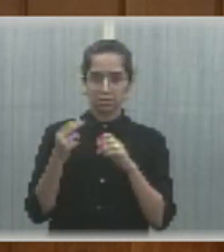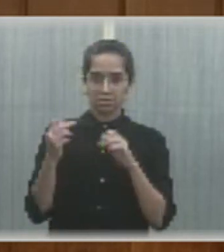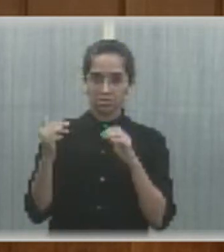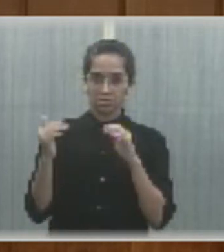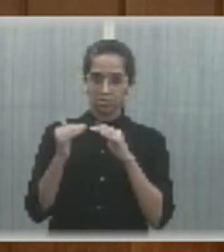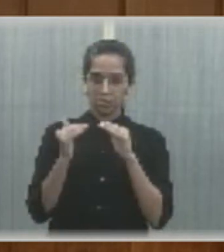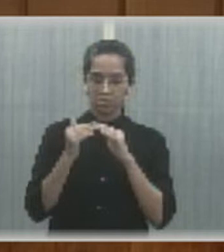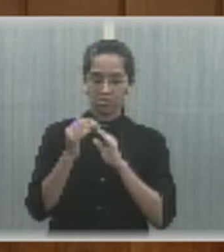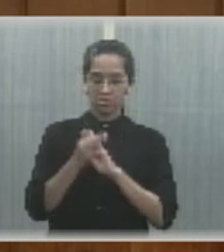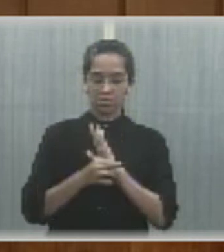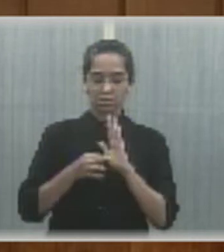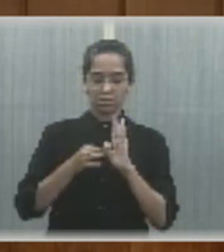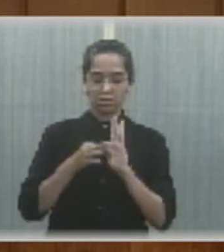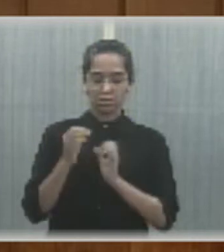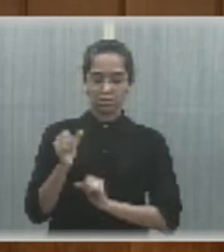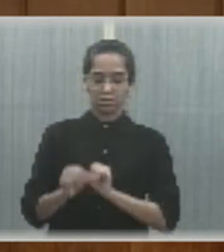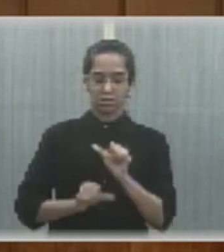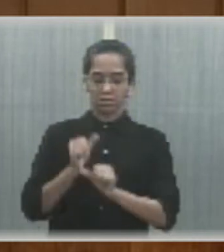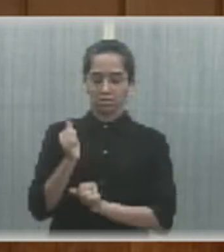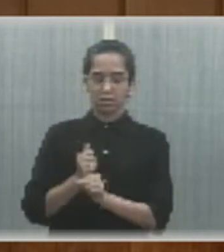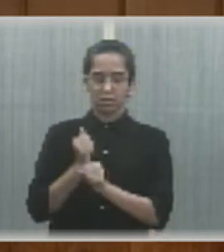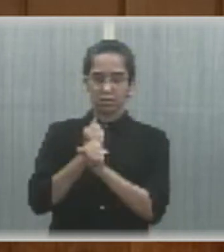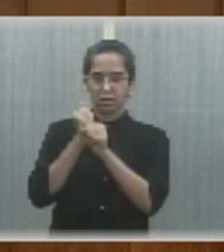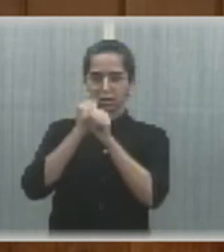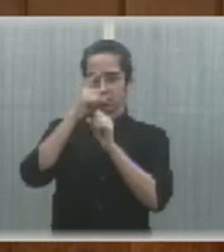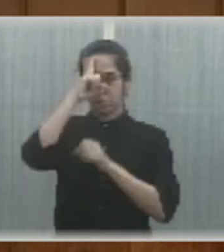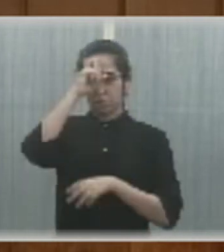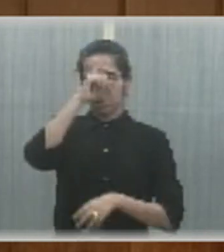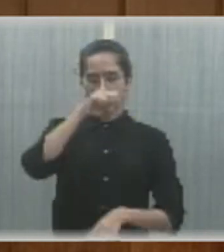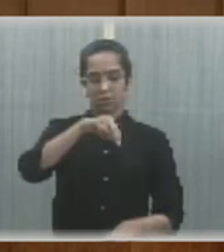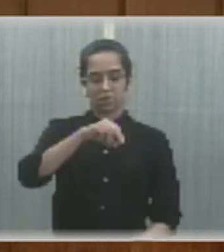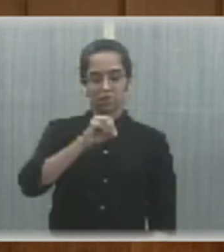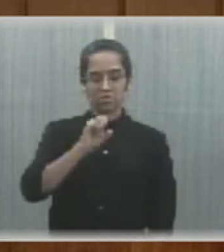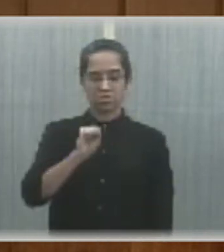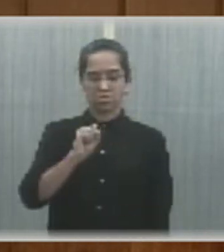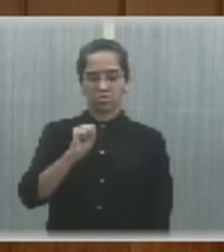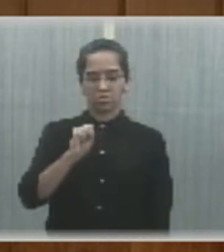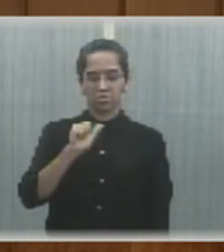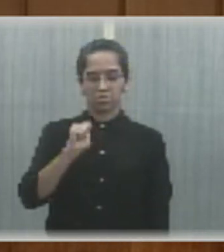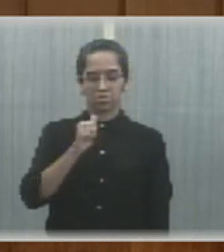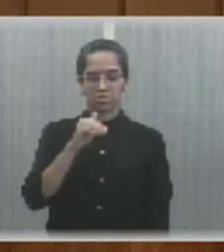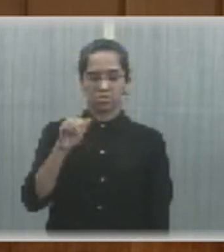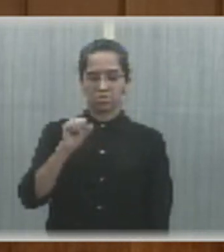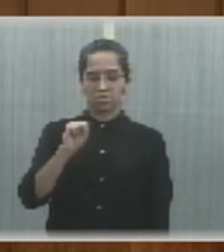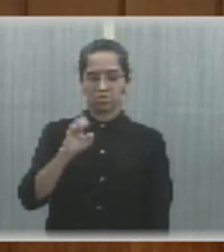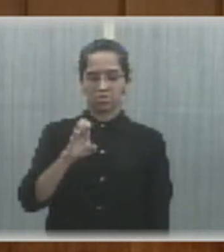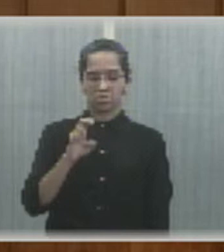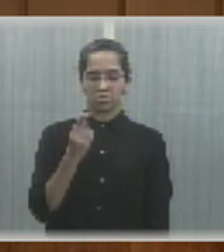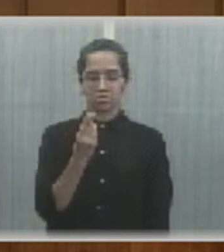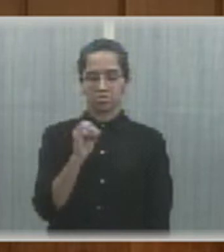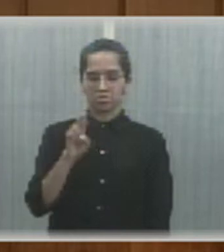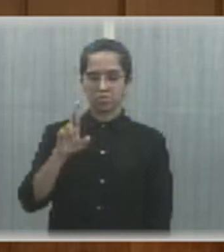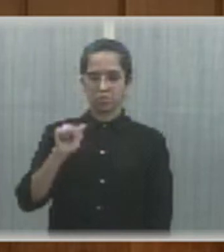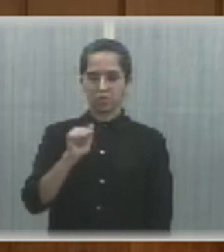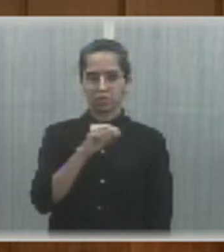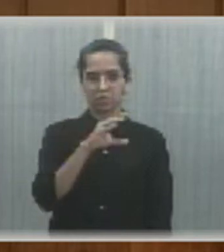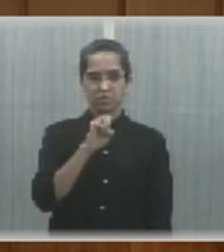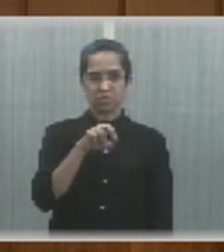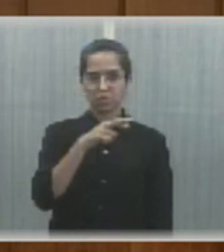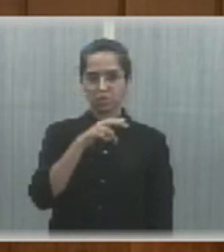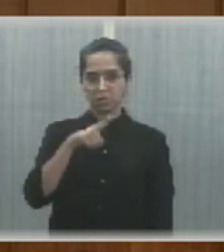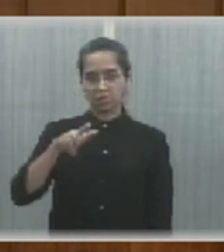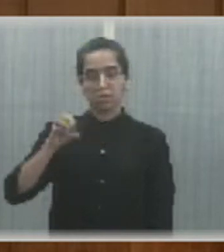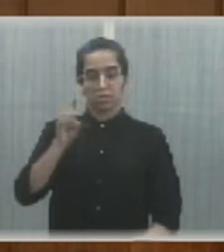para a reforma do Hospital Municipal Nossa Senhora da Conceição e Luiz Correia. O senhor deputado Gustavo Neiva destacou